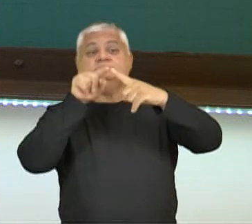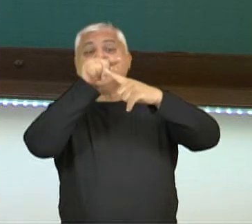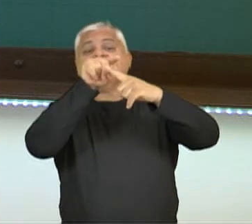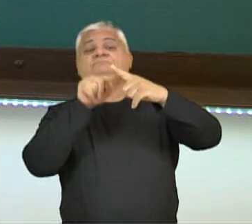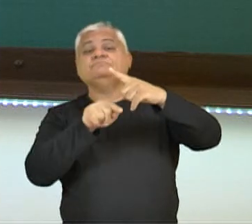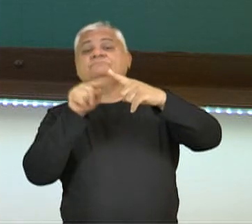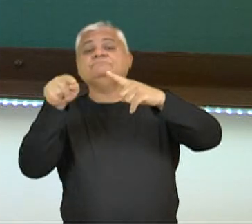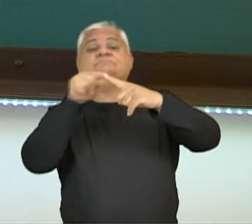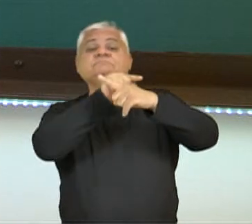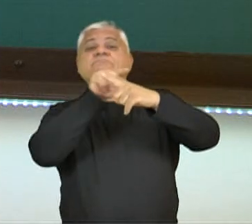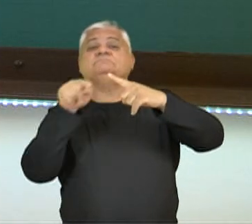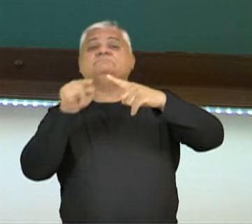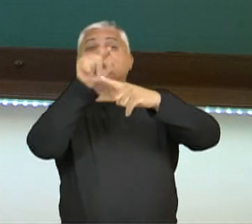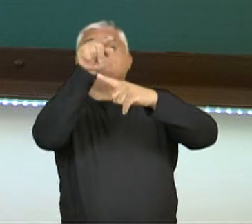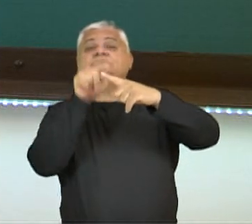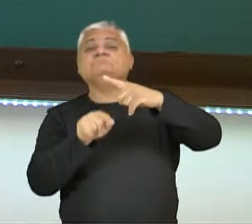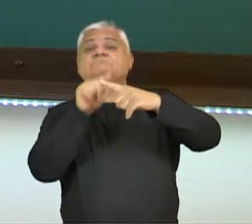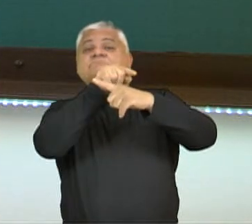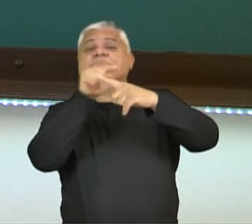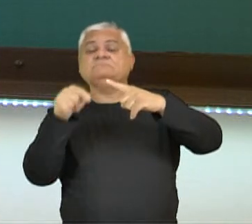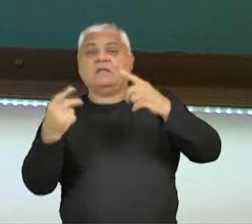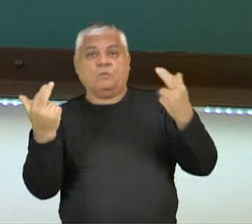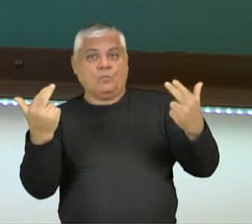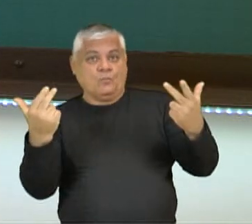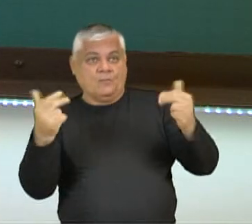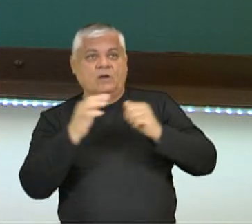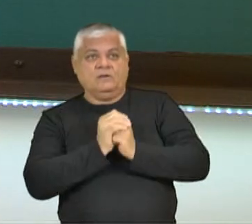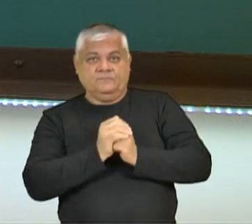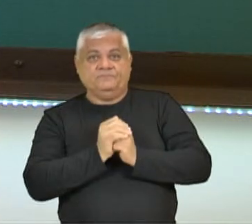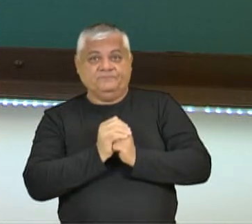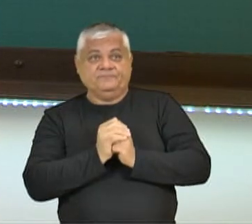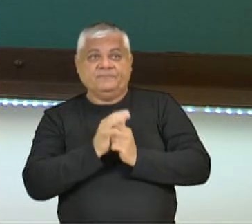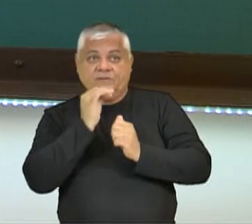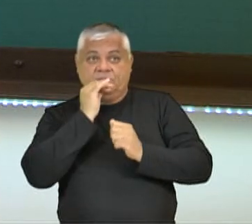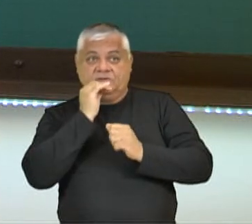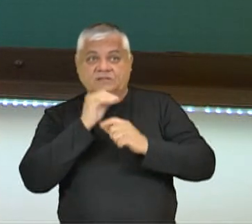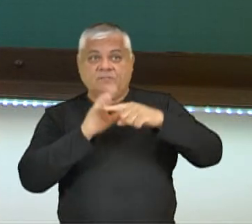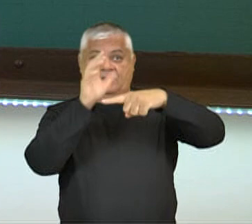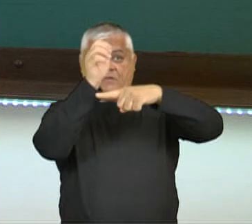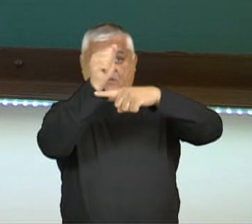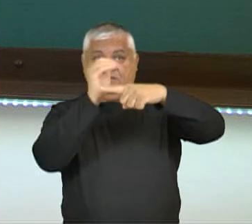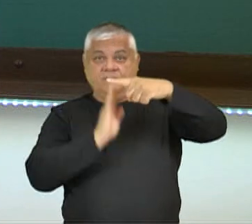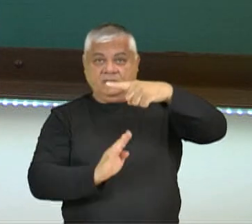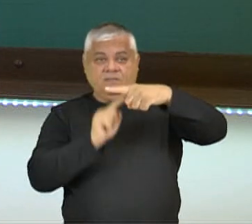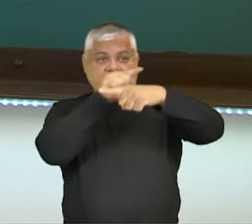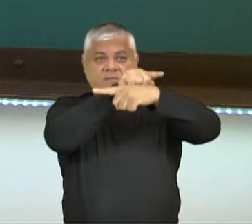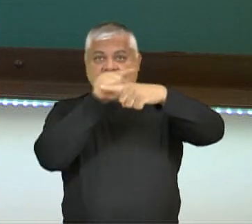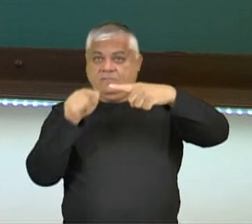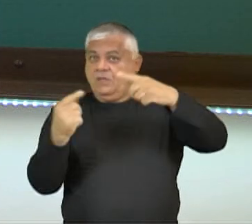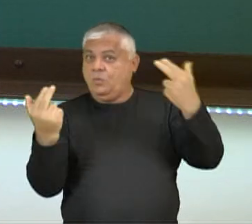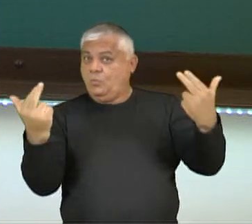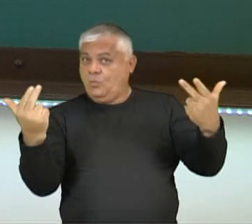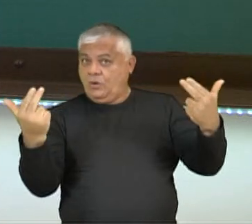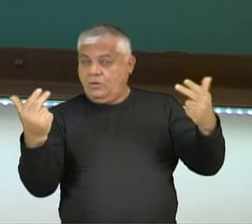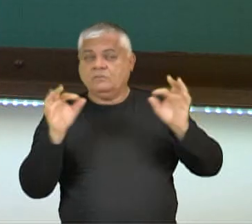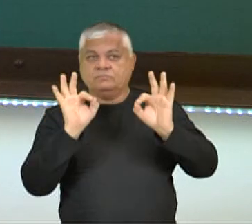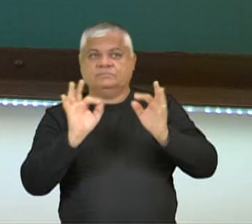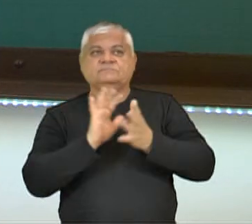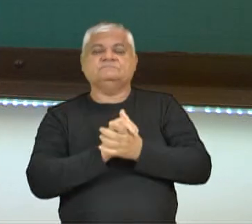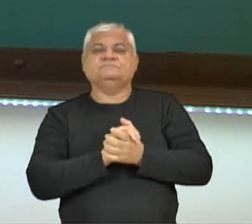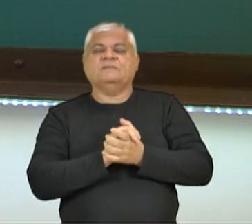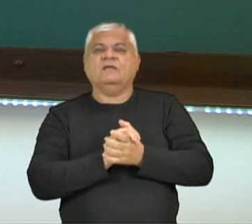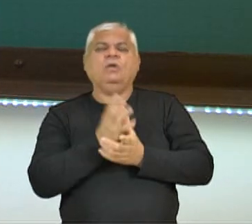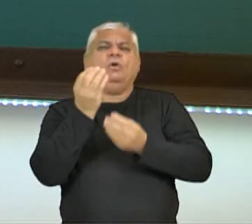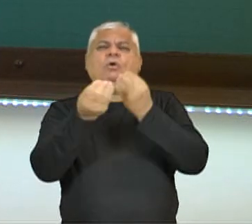pelo vértice. Significa que são iguais. Então alfa igual a θ e esse carinha igual a esse outro carinha aqui da esquerda, né? Então eu